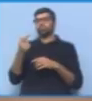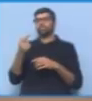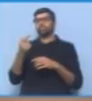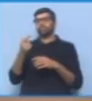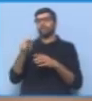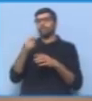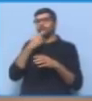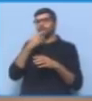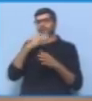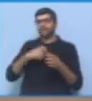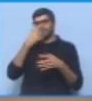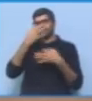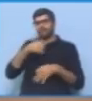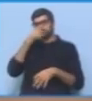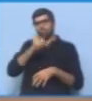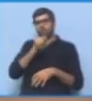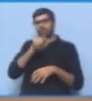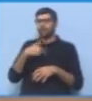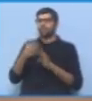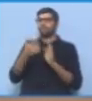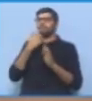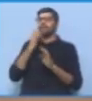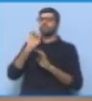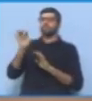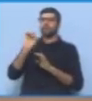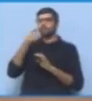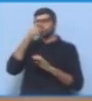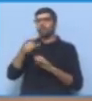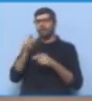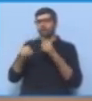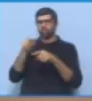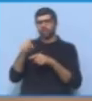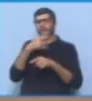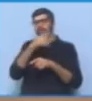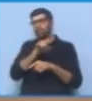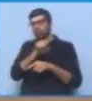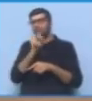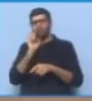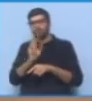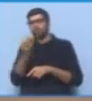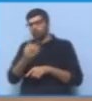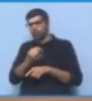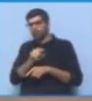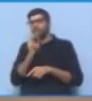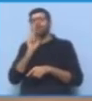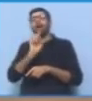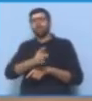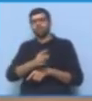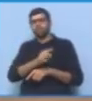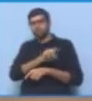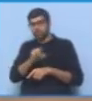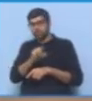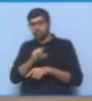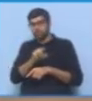nessa testemunha. Imagino que ele está a dizer a quem acusou, confirmem lá se foram vocês mesmo que viram. E o que é que vocês viram? Vocês vão ficar com esse